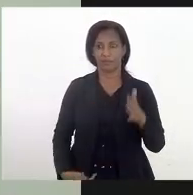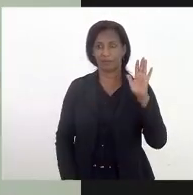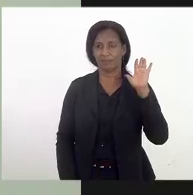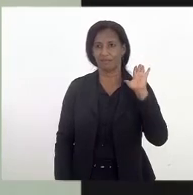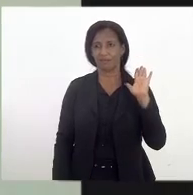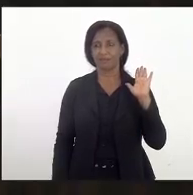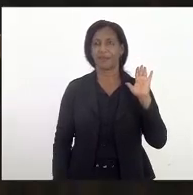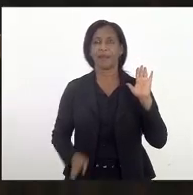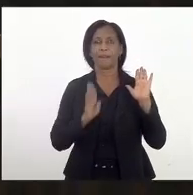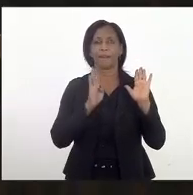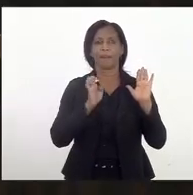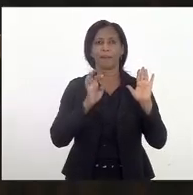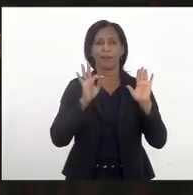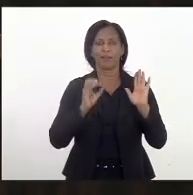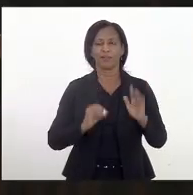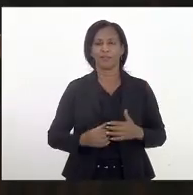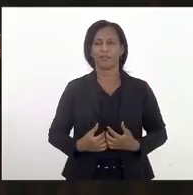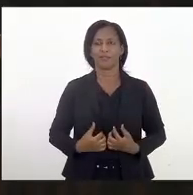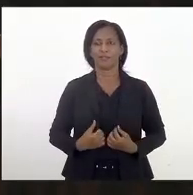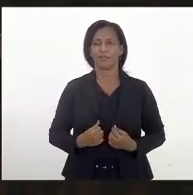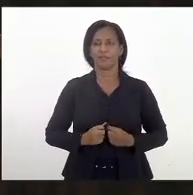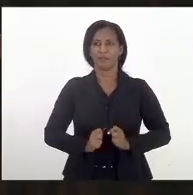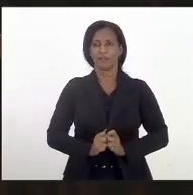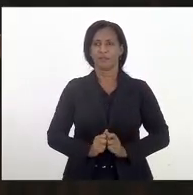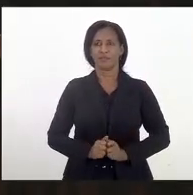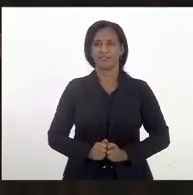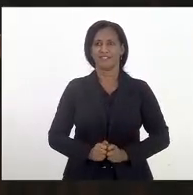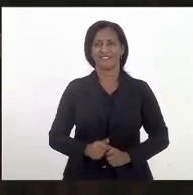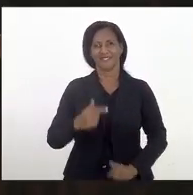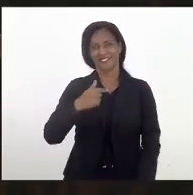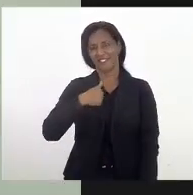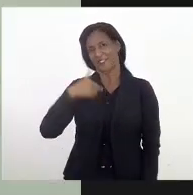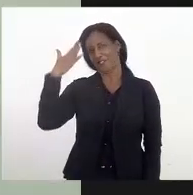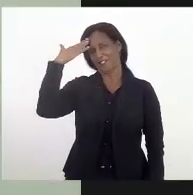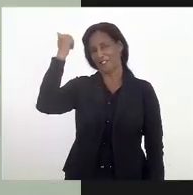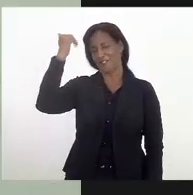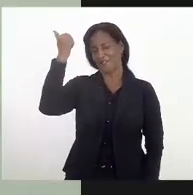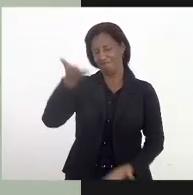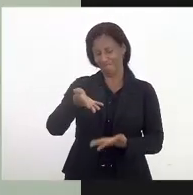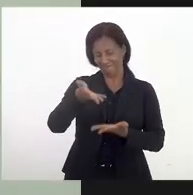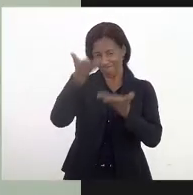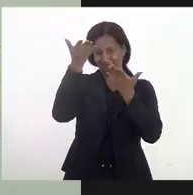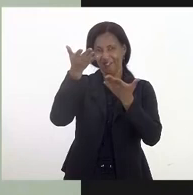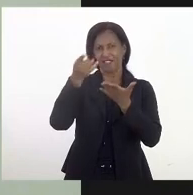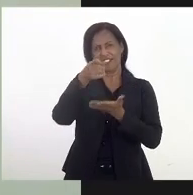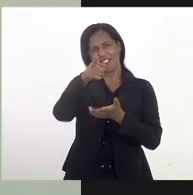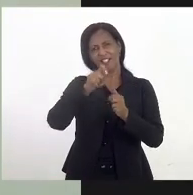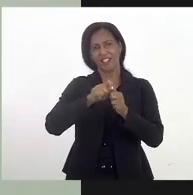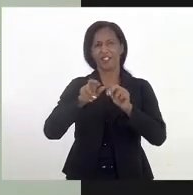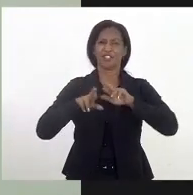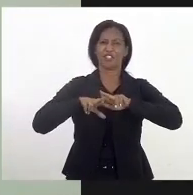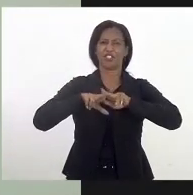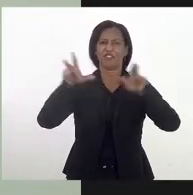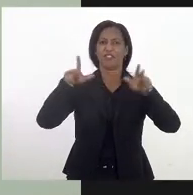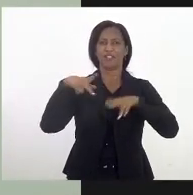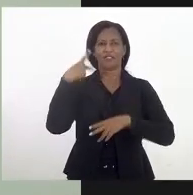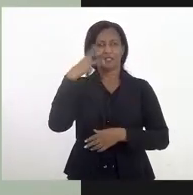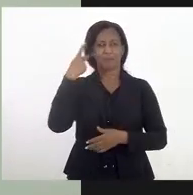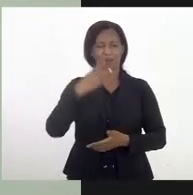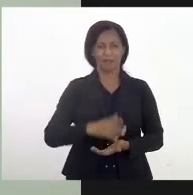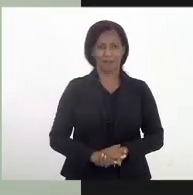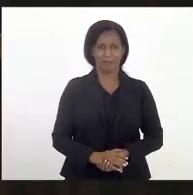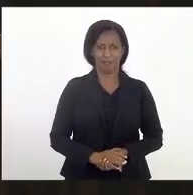sim Beto Presidente eu sou seu fã Presidente você tem feito a diferença aí nesse Parlamento